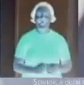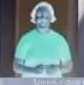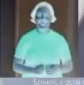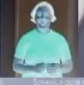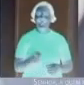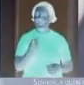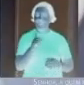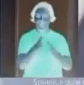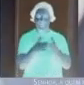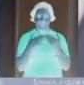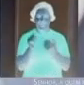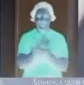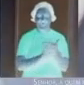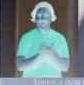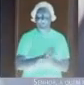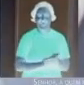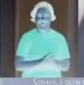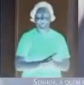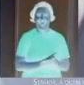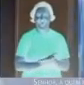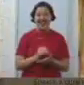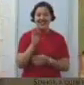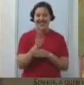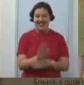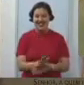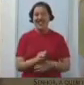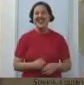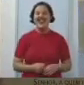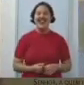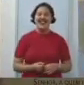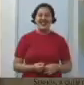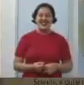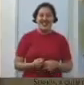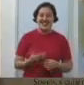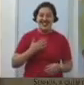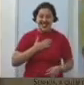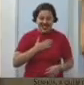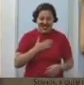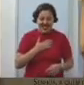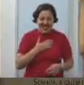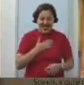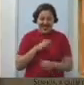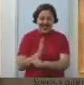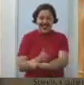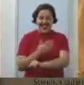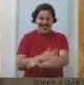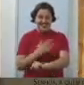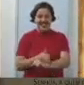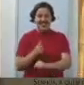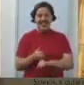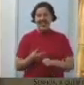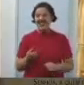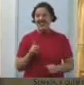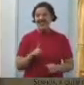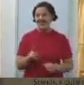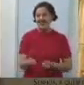Vocês não emprestaram nem o band-aid aquele dia pra mim pôr no nariz que eu machuquei no focinho. Nem o metiolate.